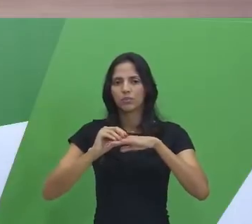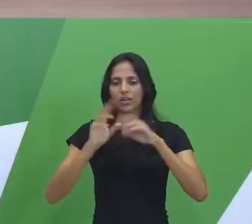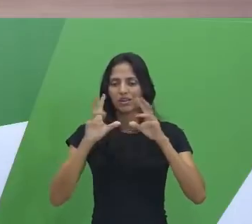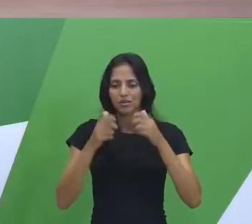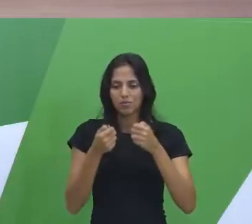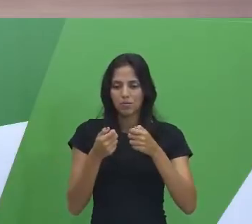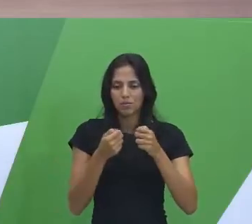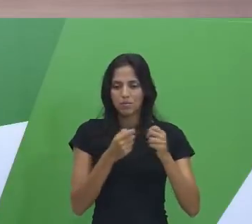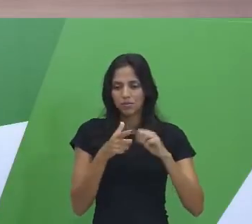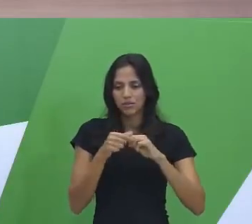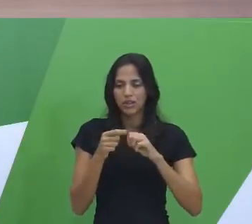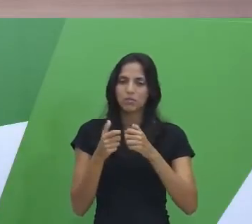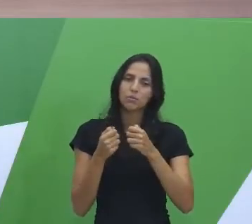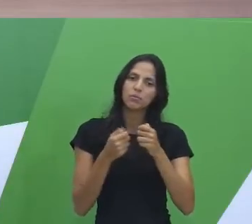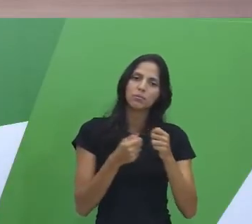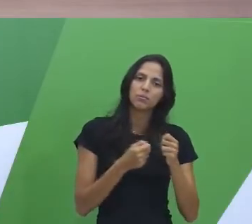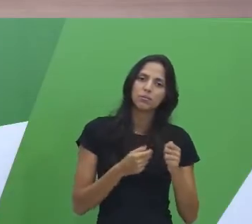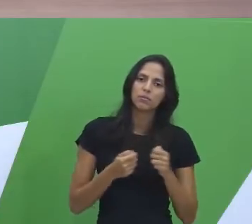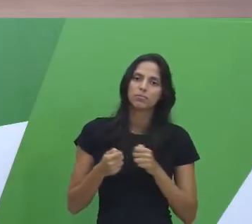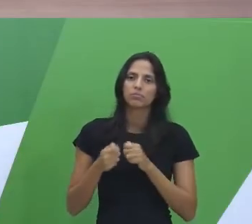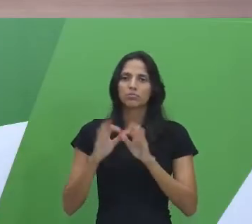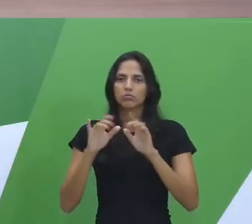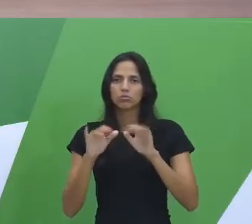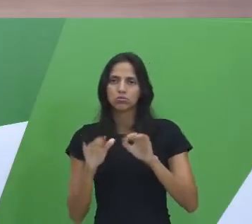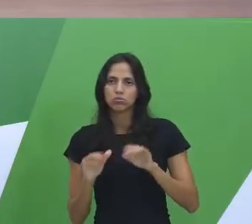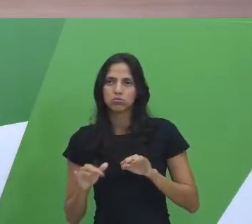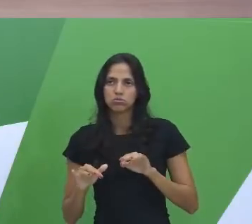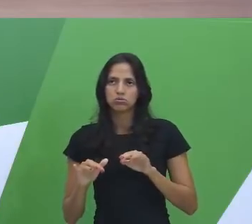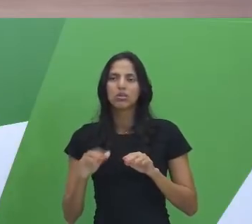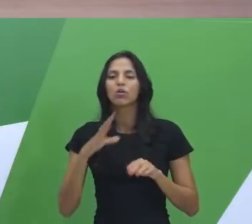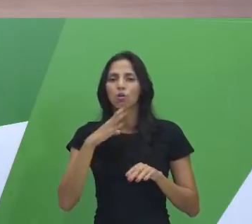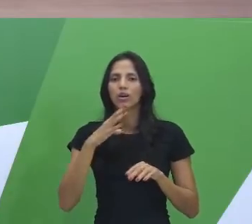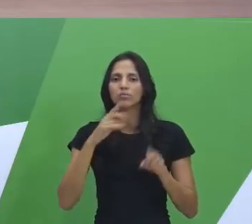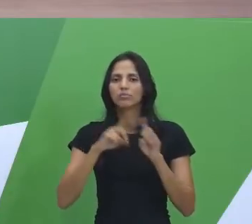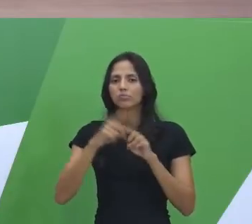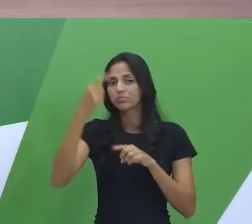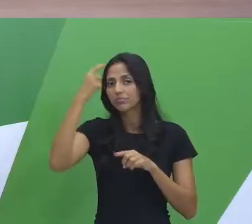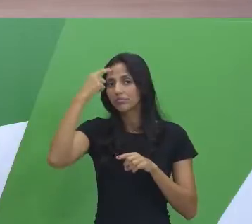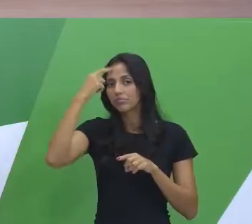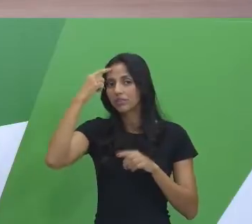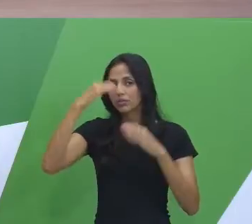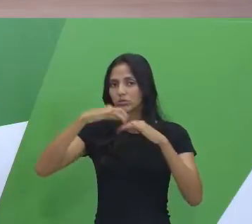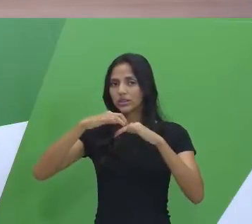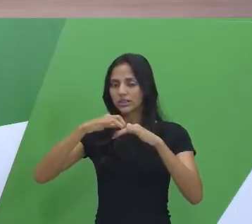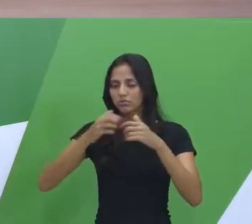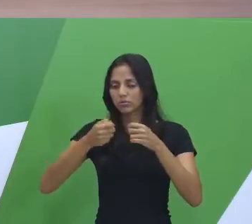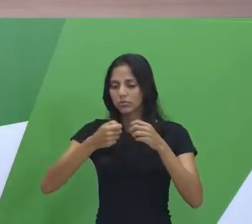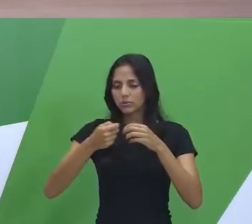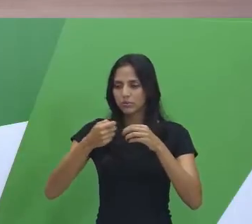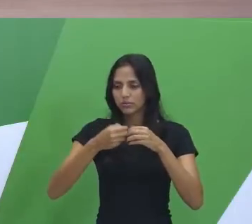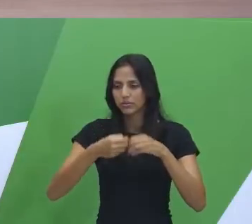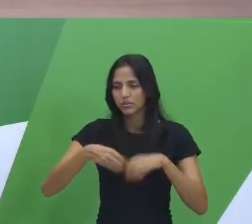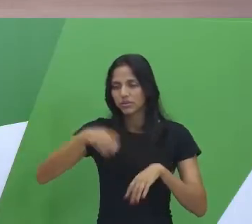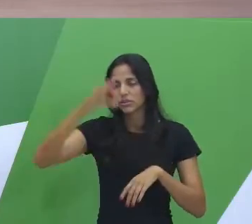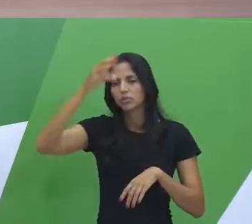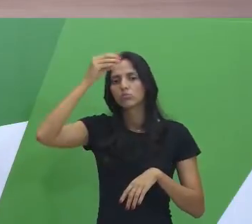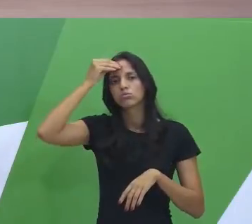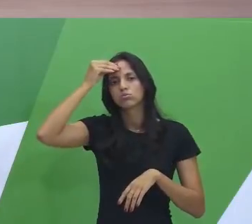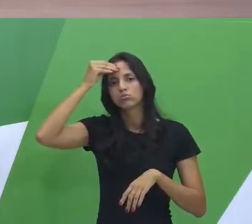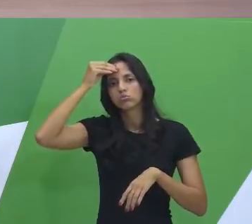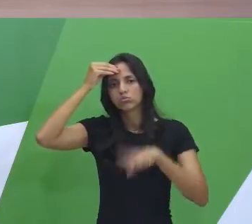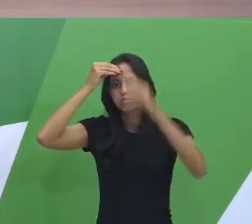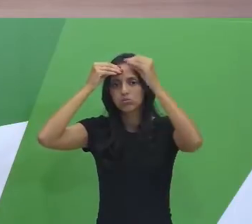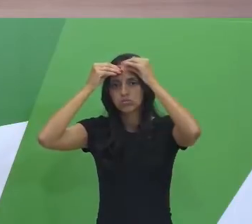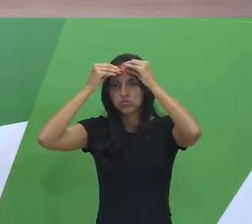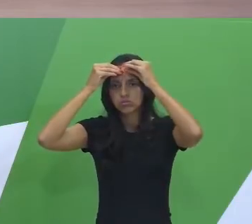teclando, não pense que você não está armazenando conhecimento. Você está teclando, você está conectado. Você está